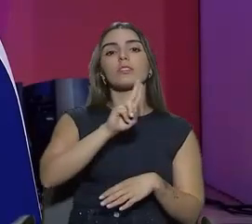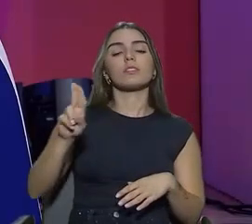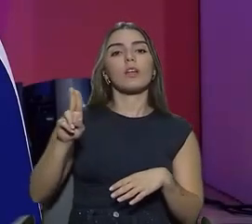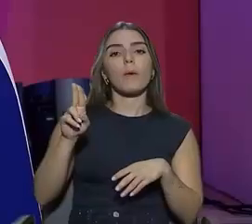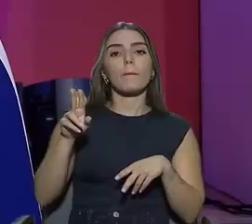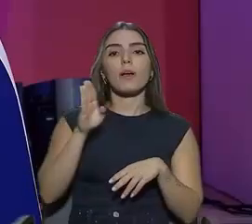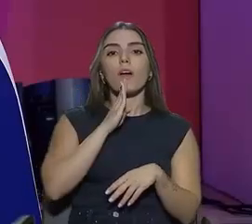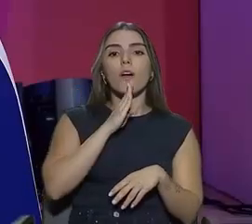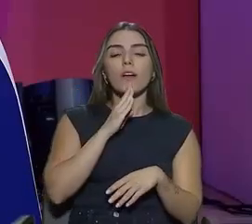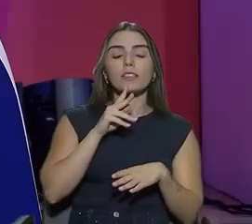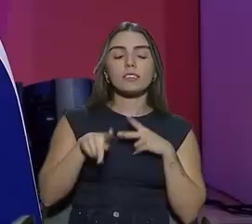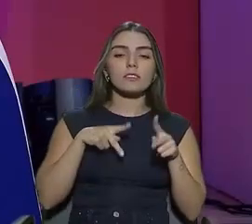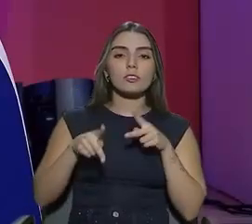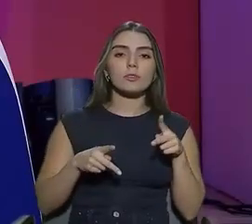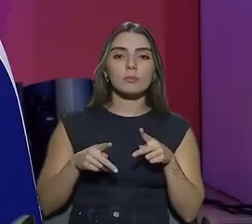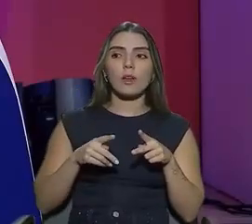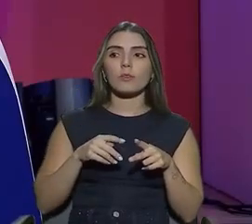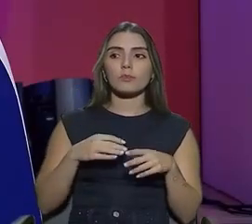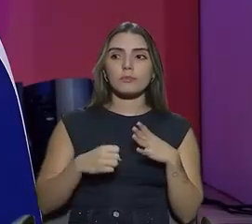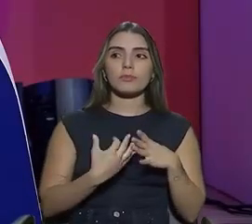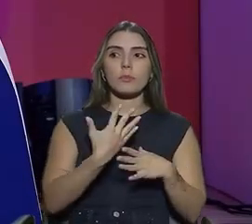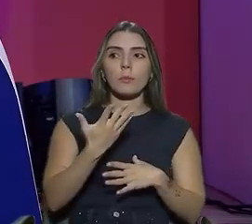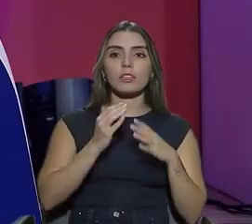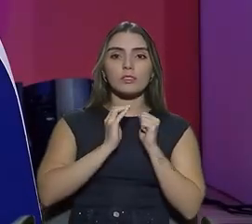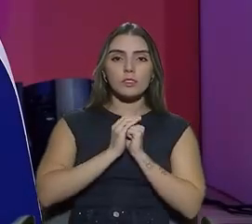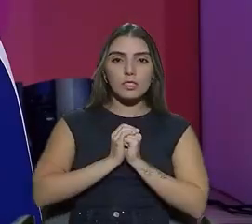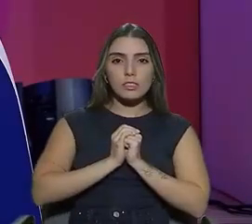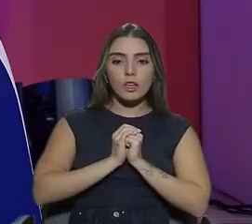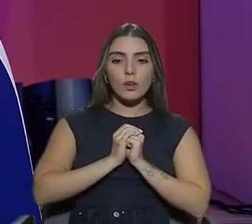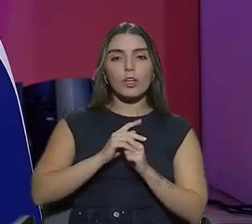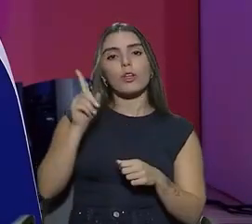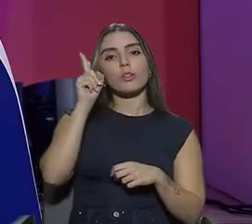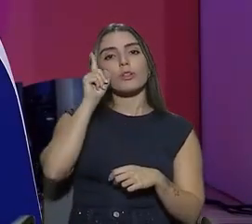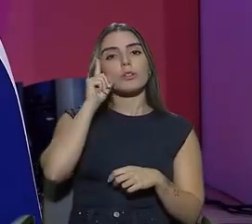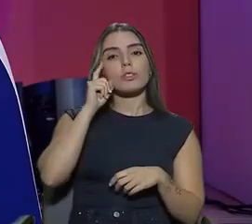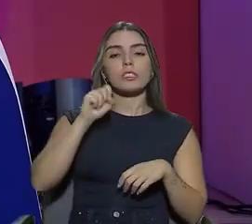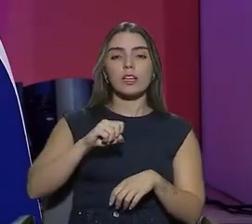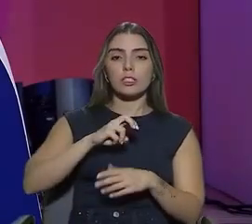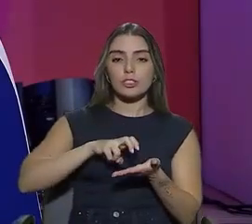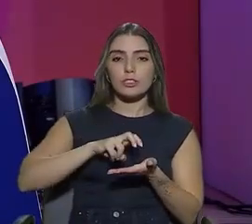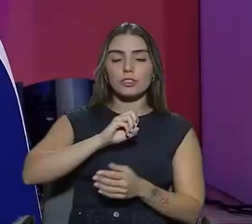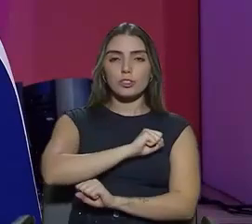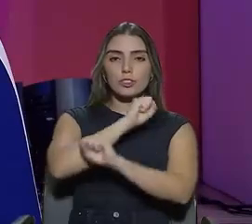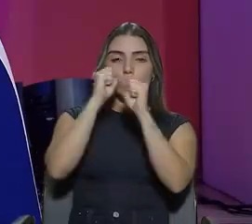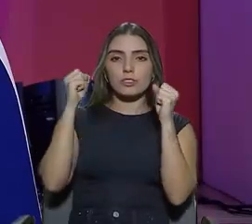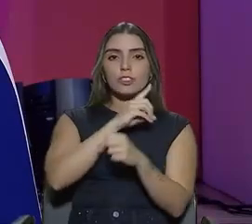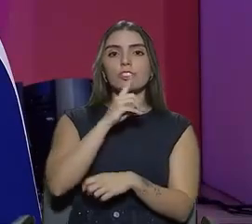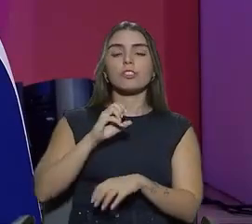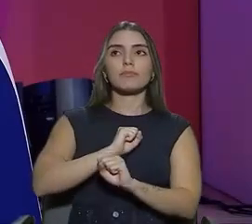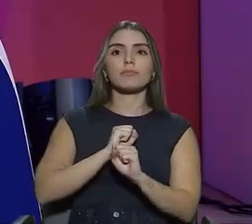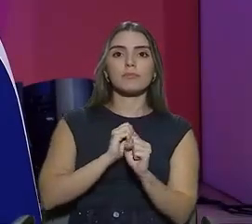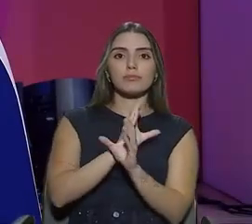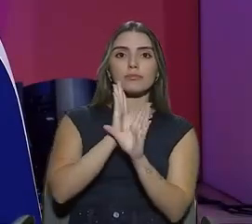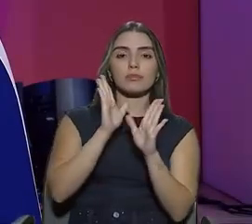e que essa planta, todos os dias, ela abria durante o dia e ela fechava durante a noite. Então, ela ficava fazendo